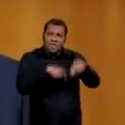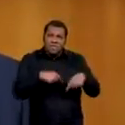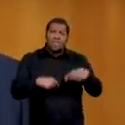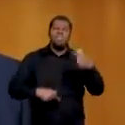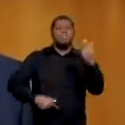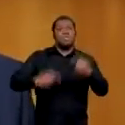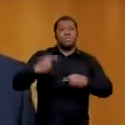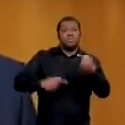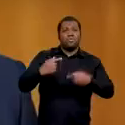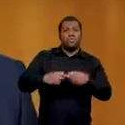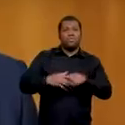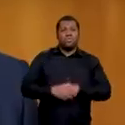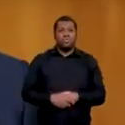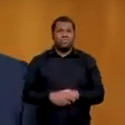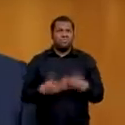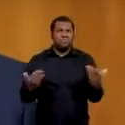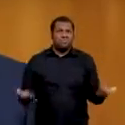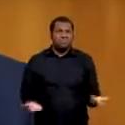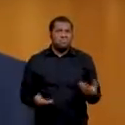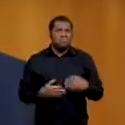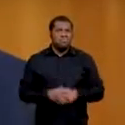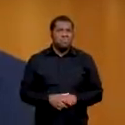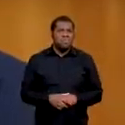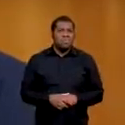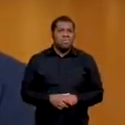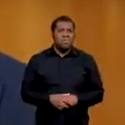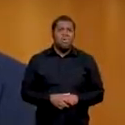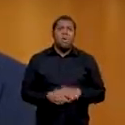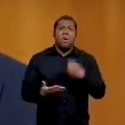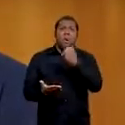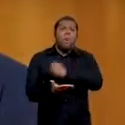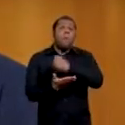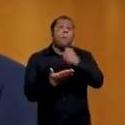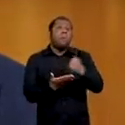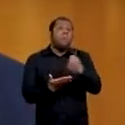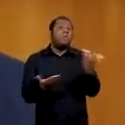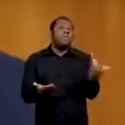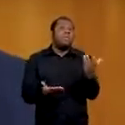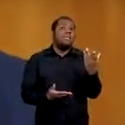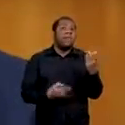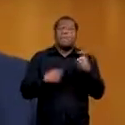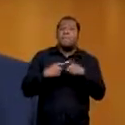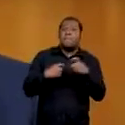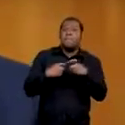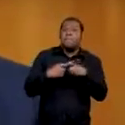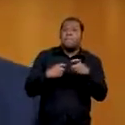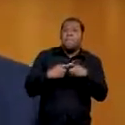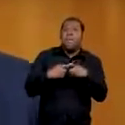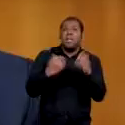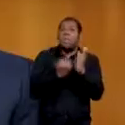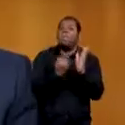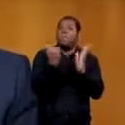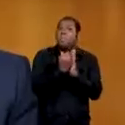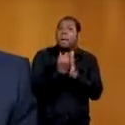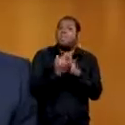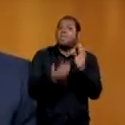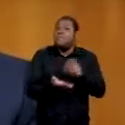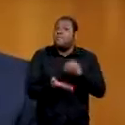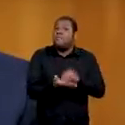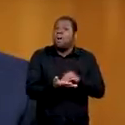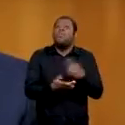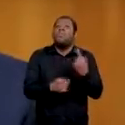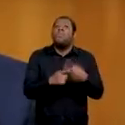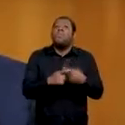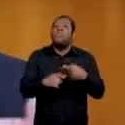dinheiro para pagar os aposentados. Por isso que demora. O Bolsonaro fez isso no governo passado. A segunda, eu quero saber se é falta de